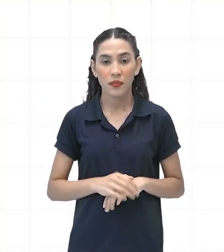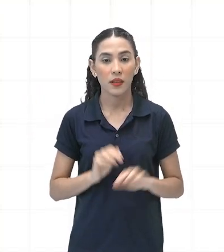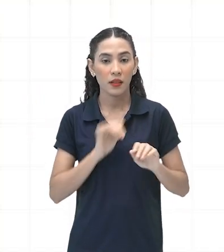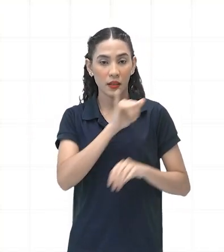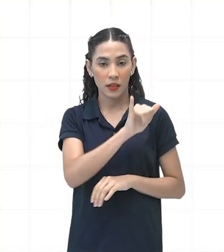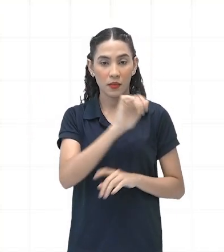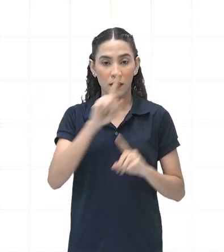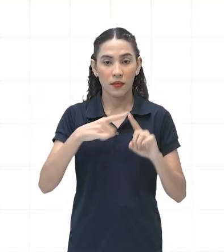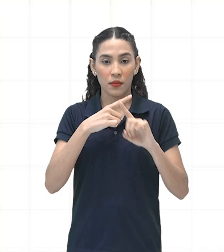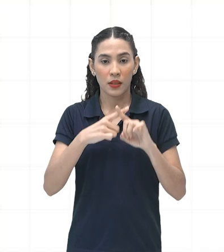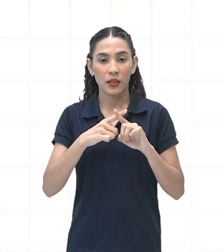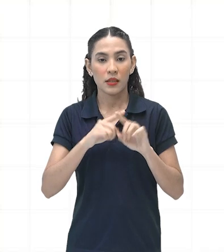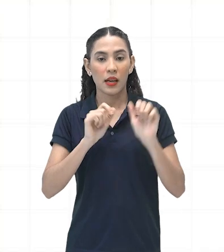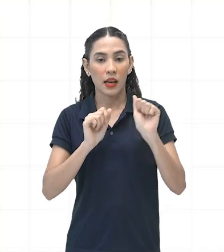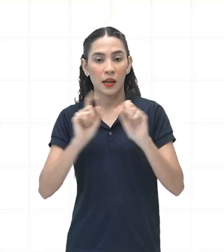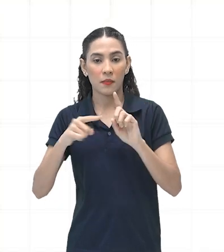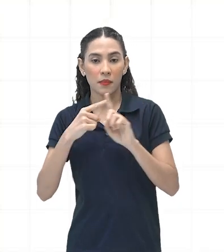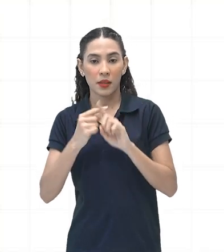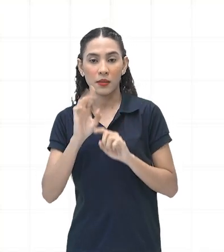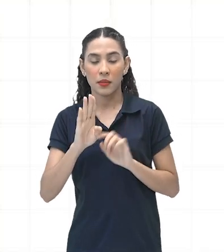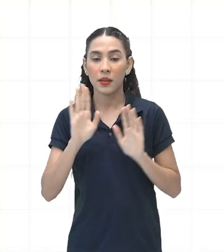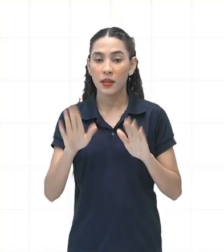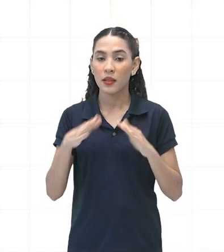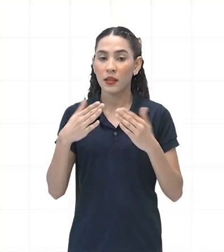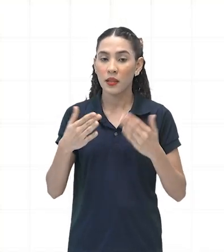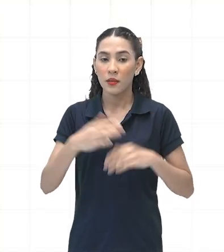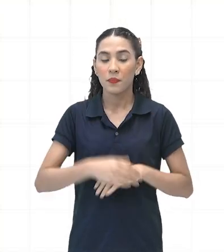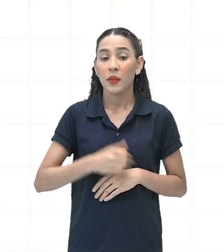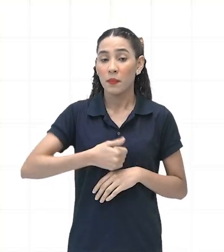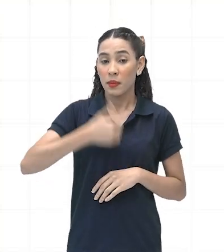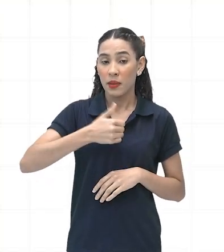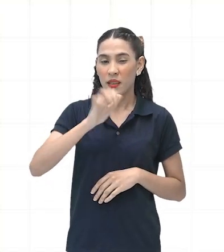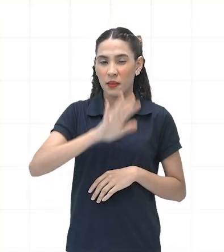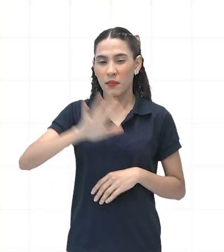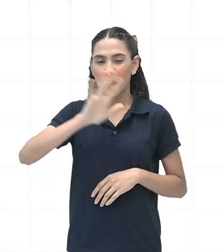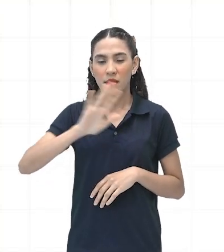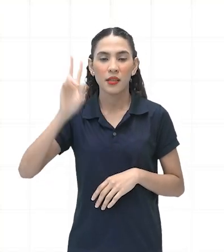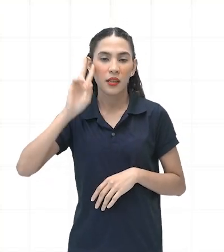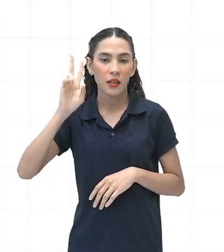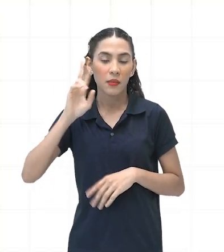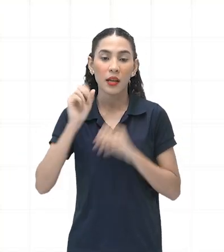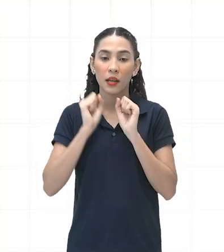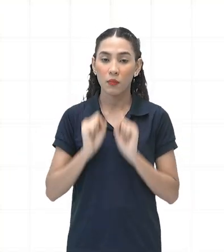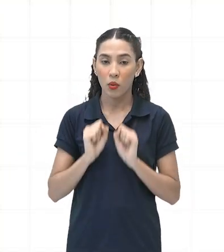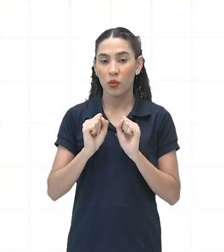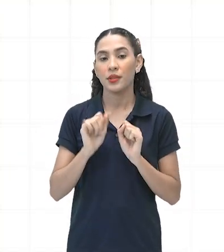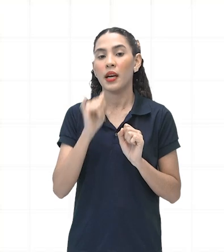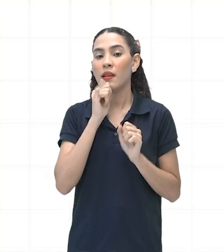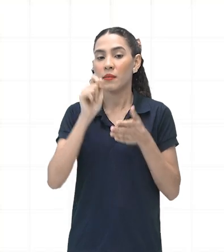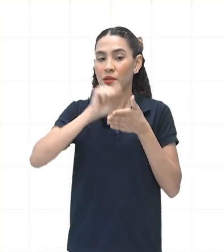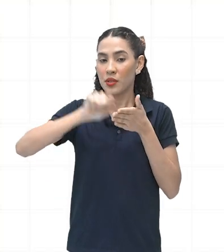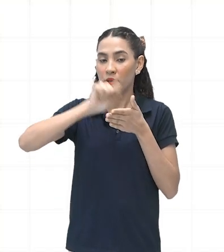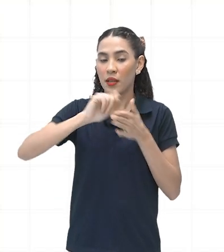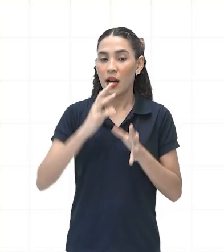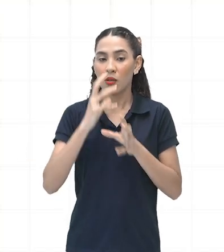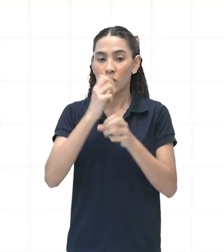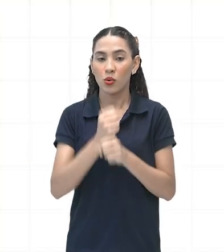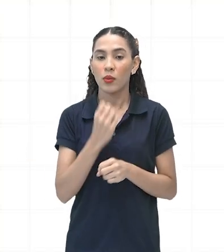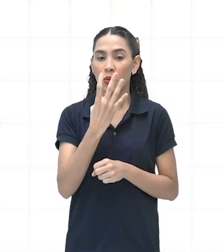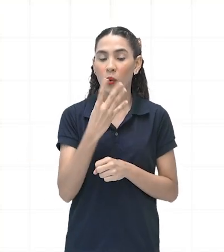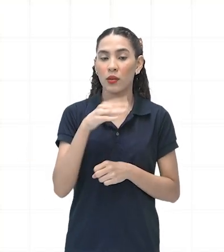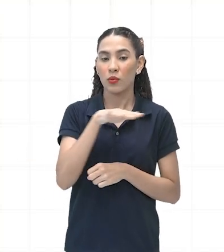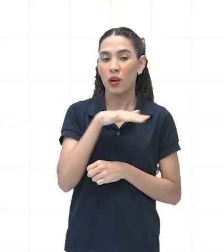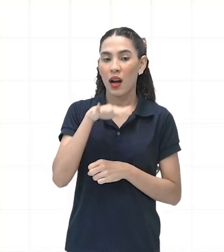Y vezes essa região. Então, aquela primeira imagem, eu pude escrever ela como sendo a soma de 4